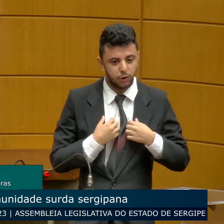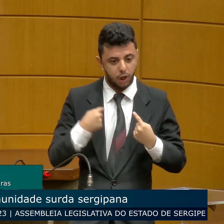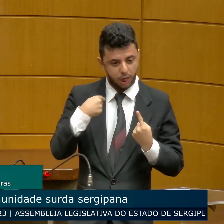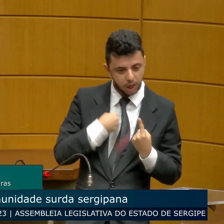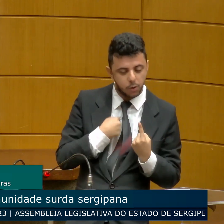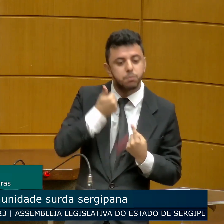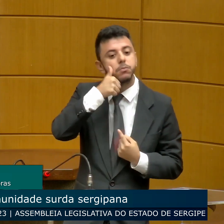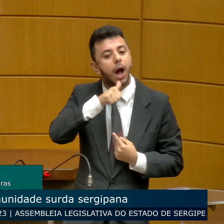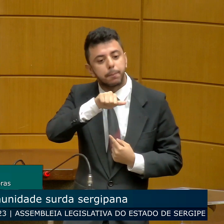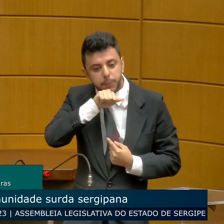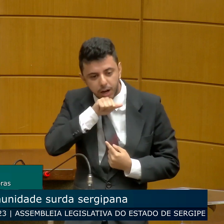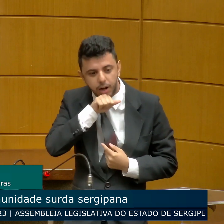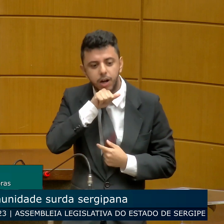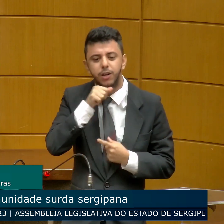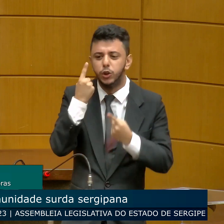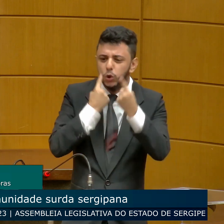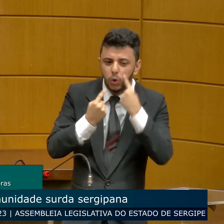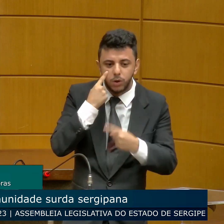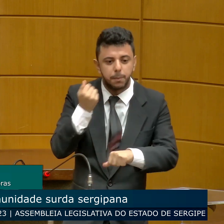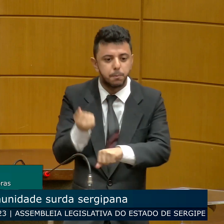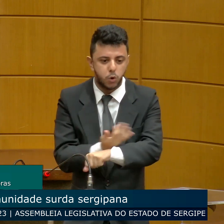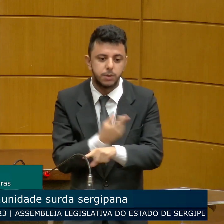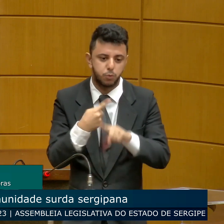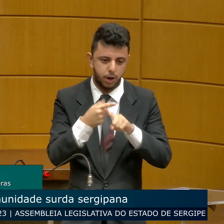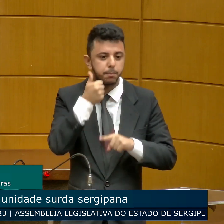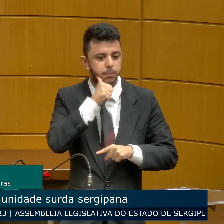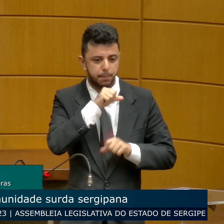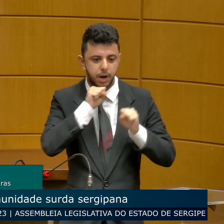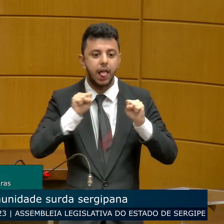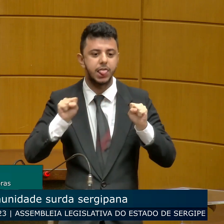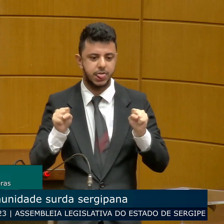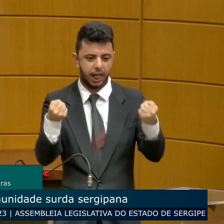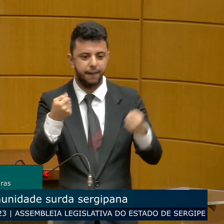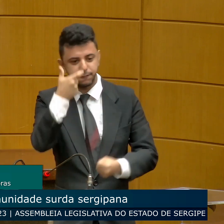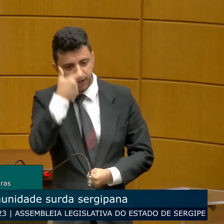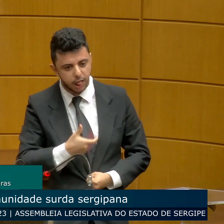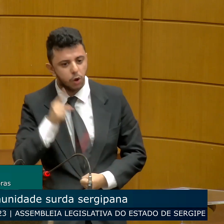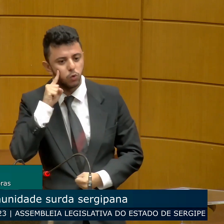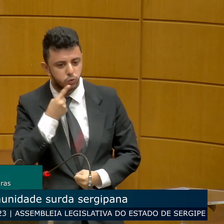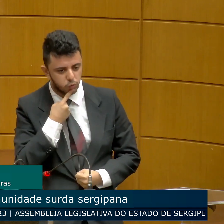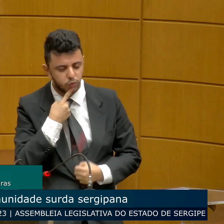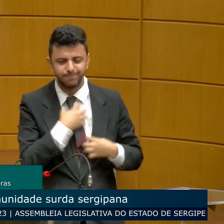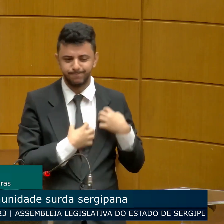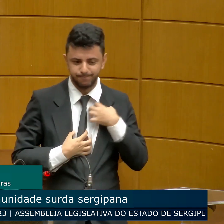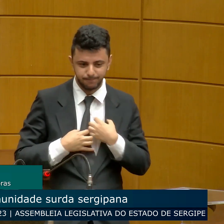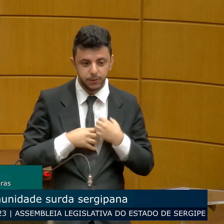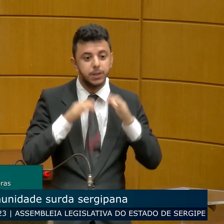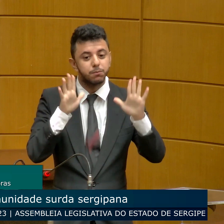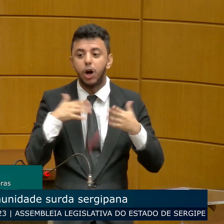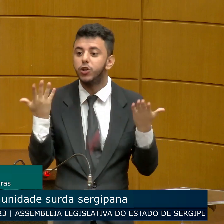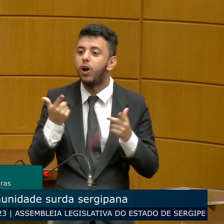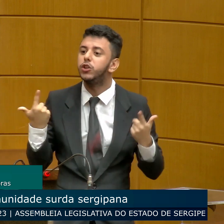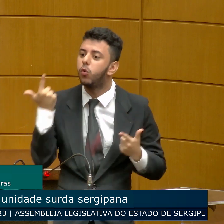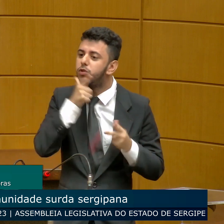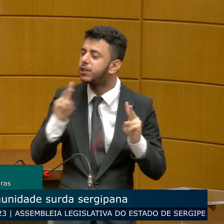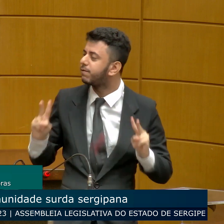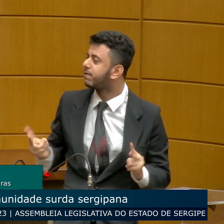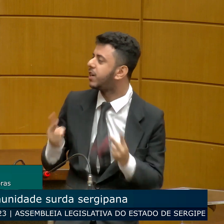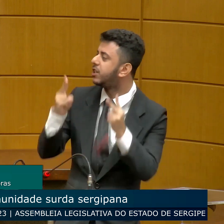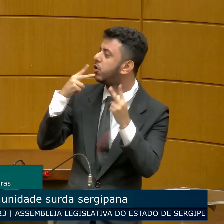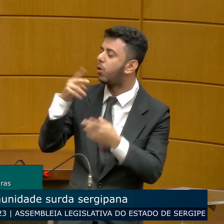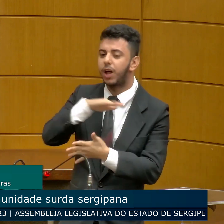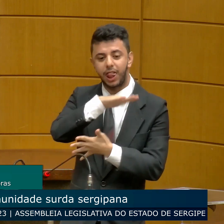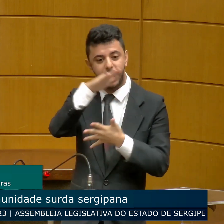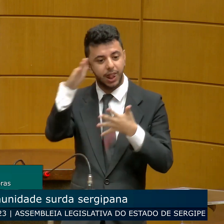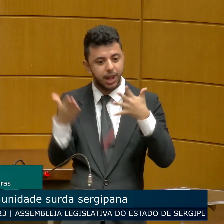as nossas dores também, né, a mãe, pai, que choram, sofrem, né, vendo essa luta, os nossos